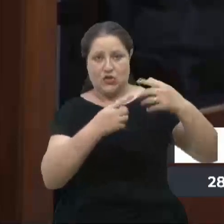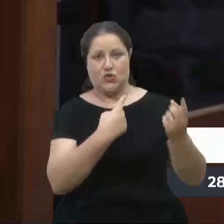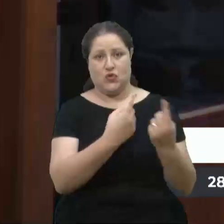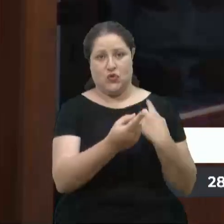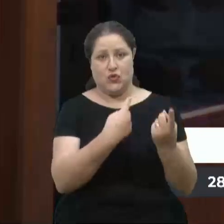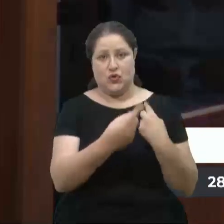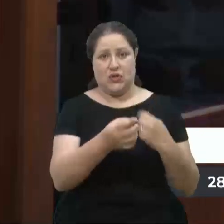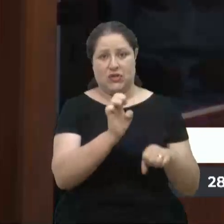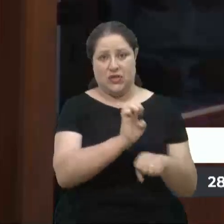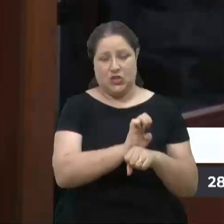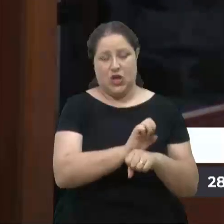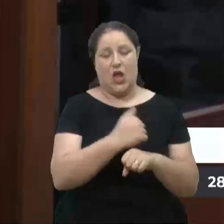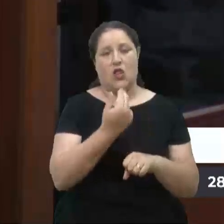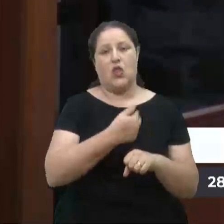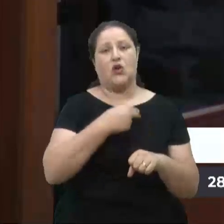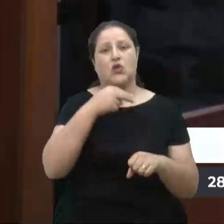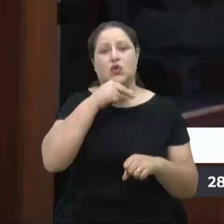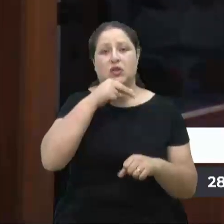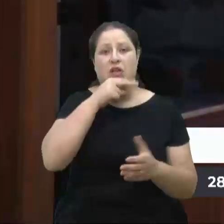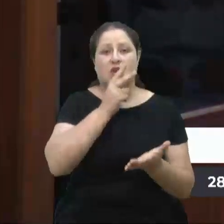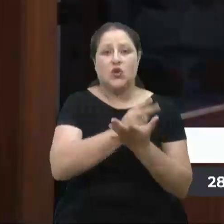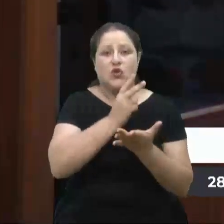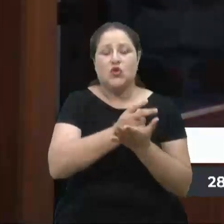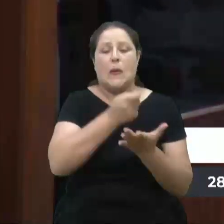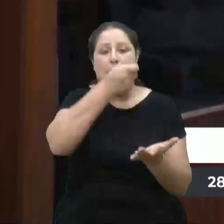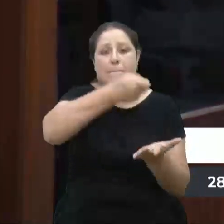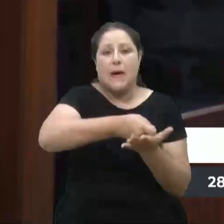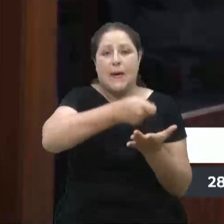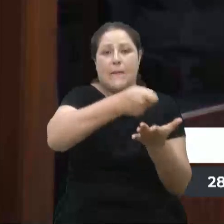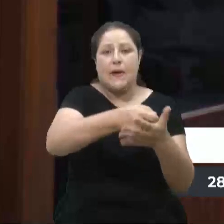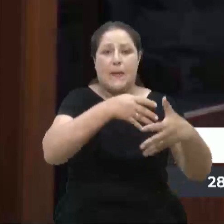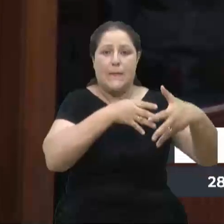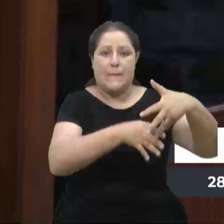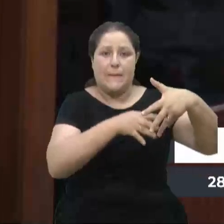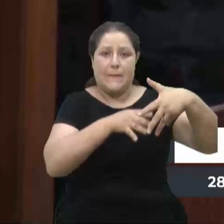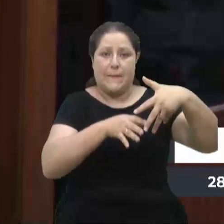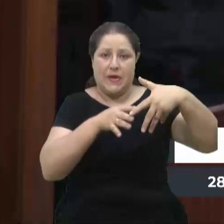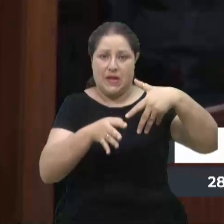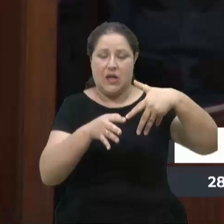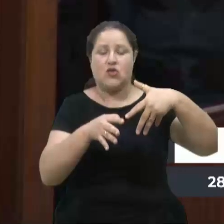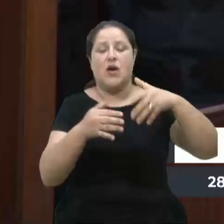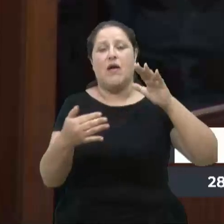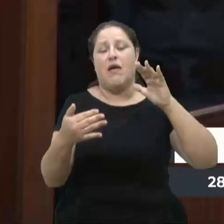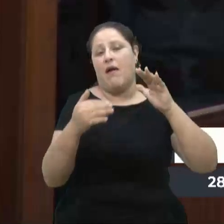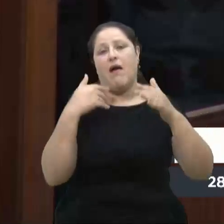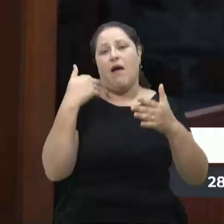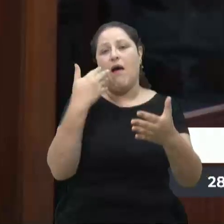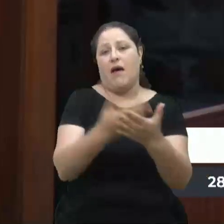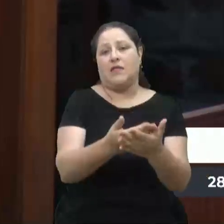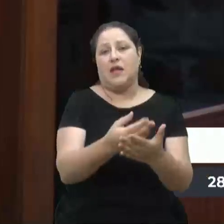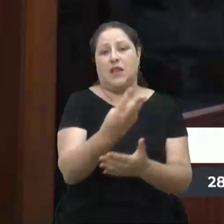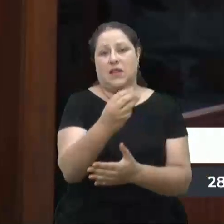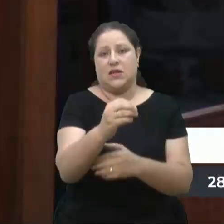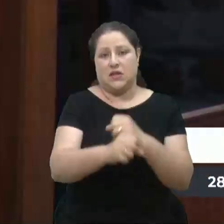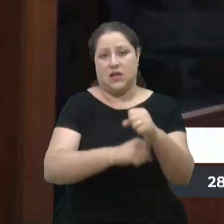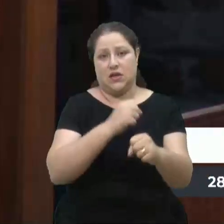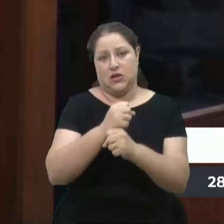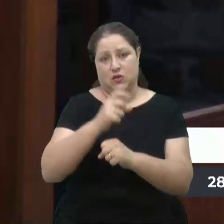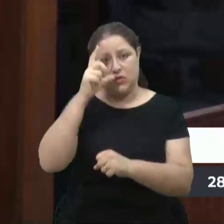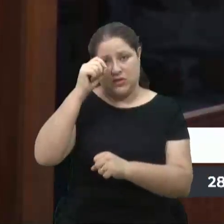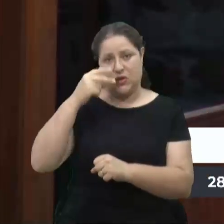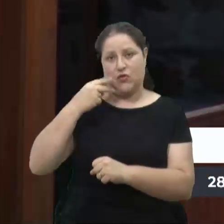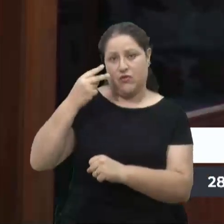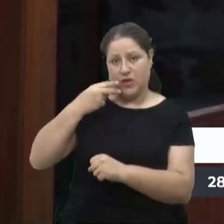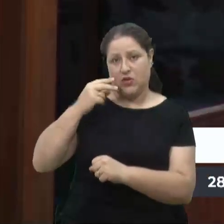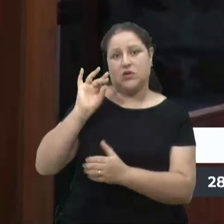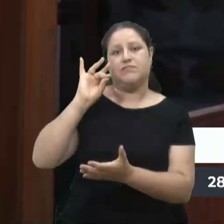nossos netos vão continuar pagando pedágio por 30 anos. E aí, vereadores, cálculo de fato, daqui 30